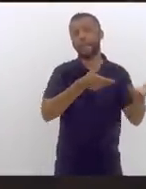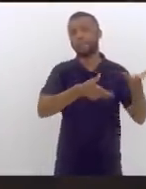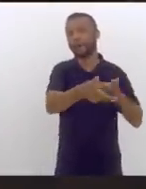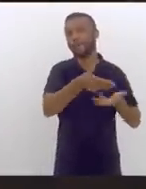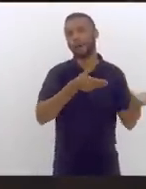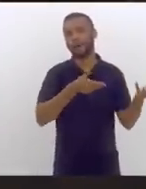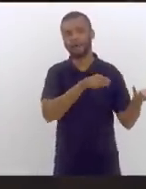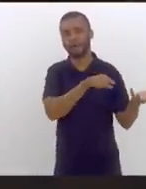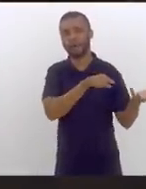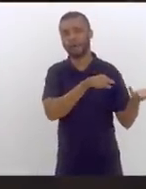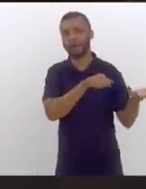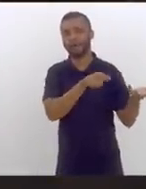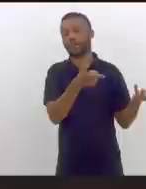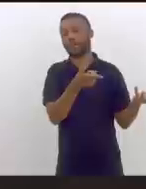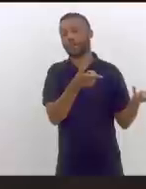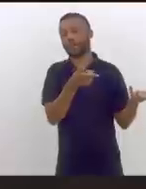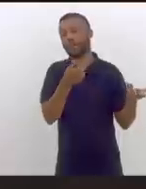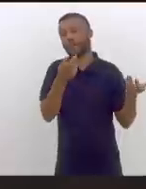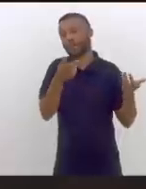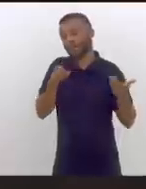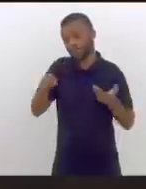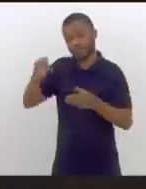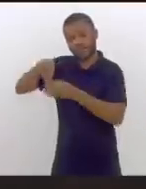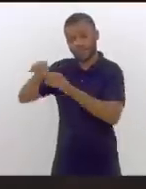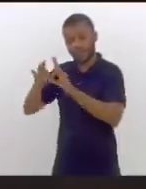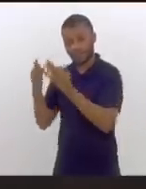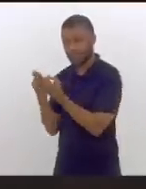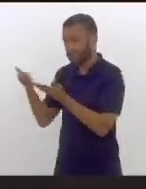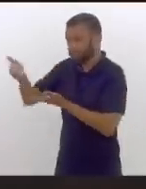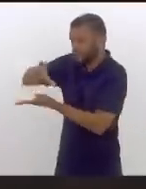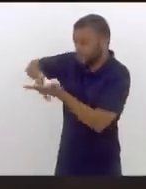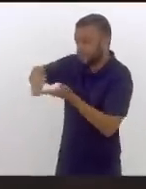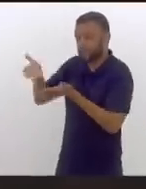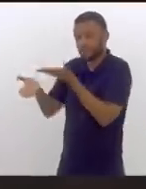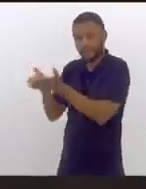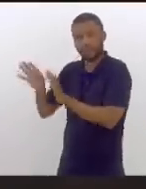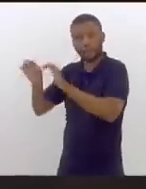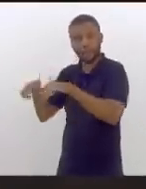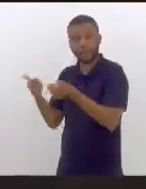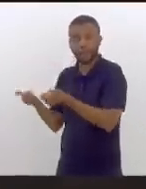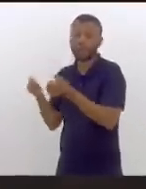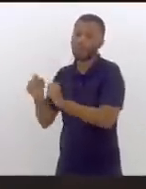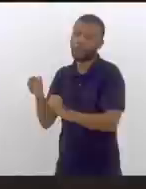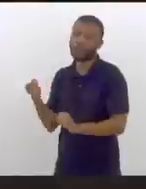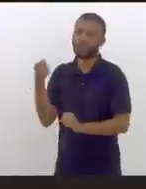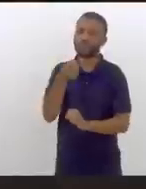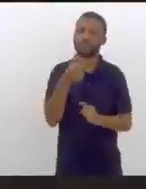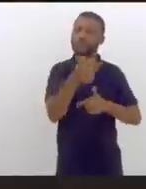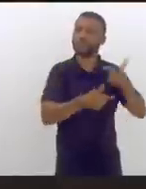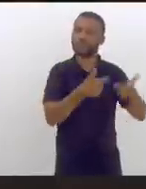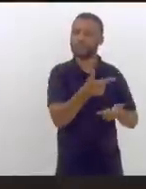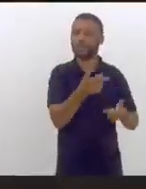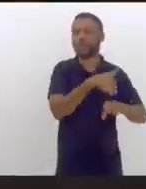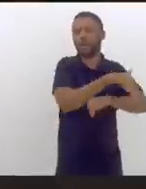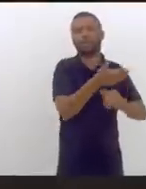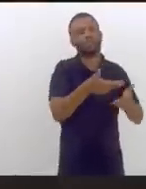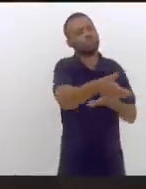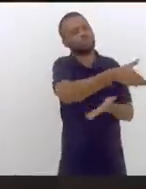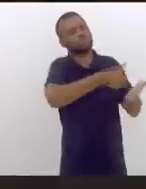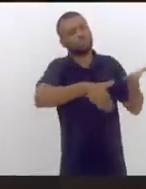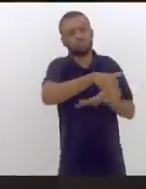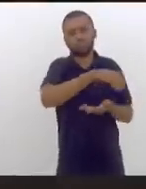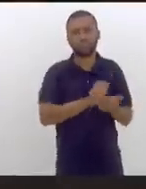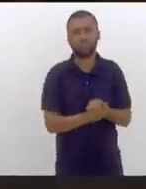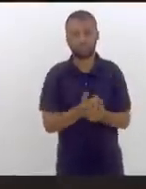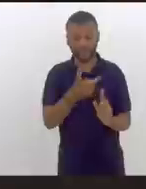poder ir para Rua muito mais tranquilo então a gente vê que os policiais hoje como eu pediam o Marcelo um policial acabou de tirar a vida a gente não pode